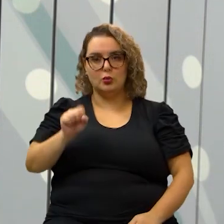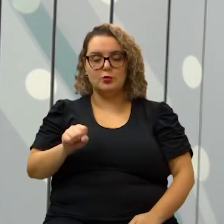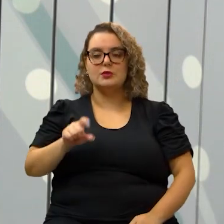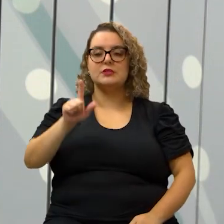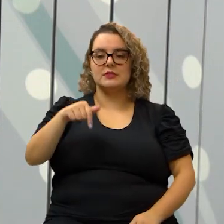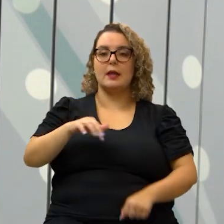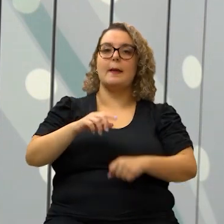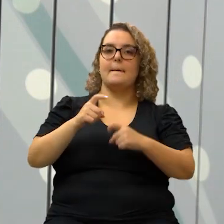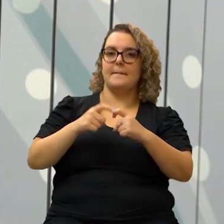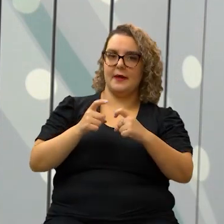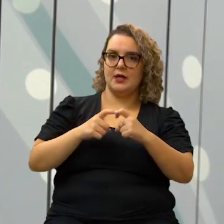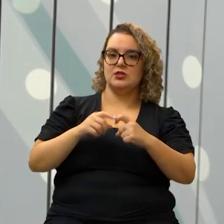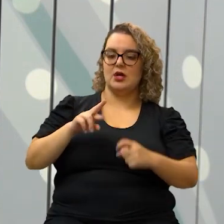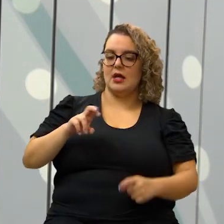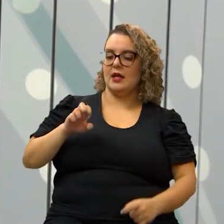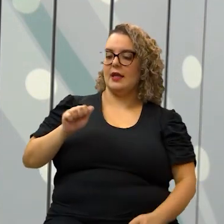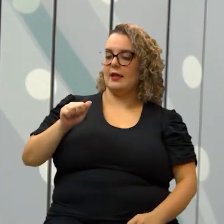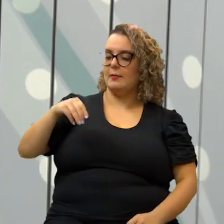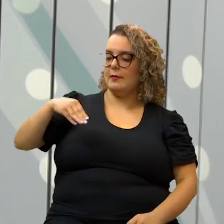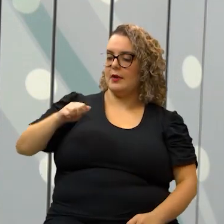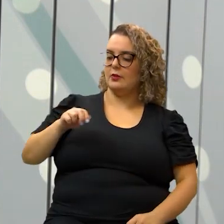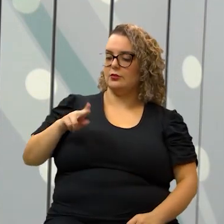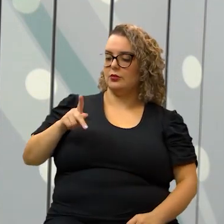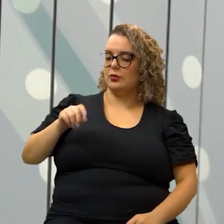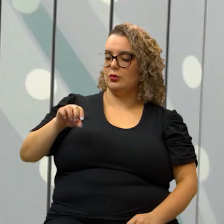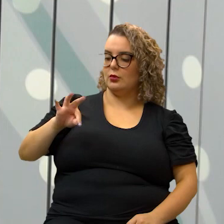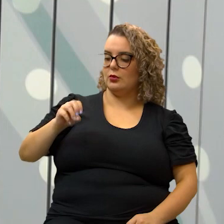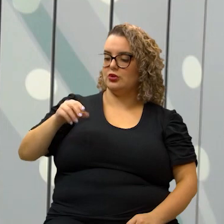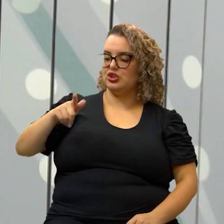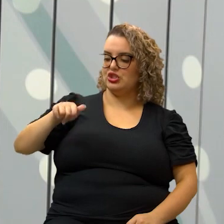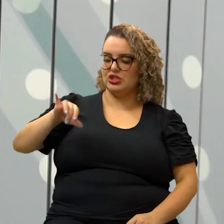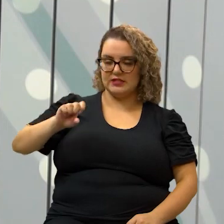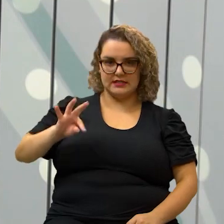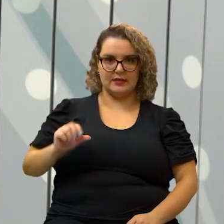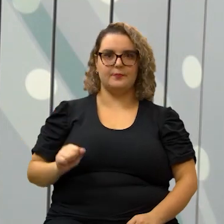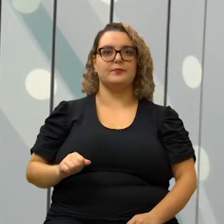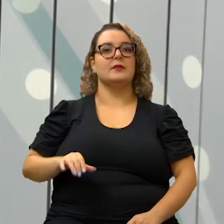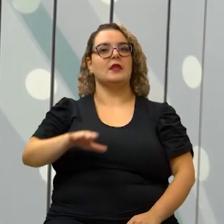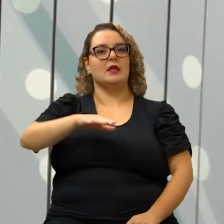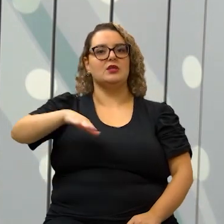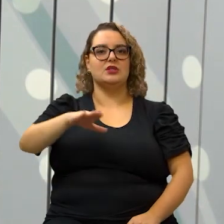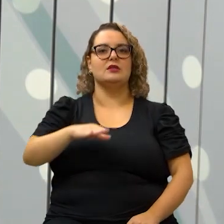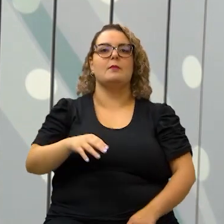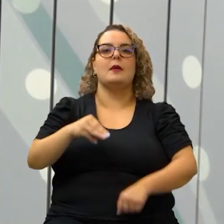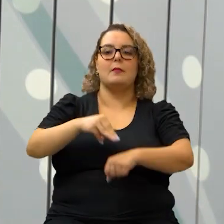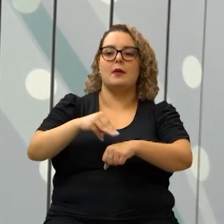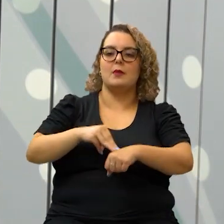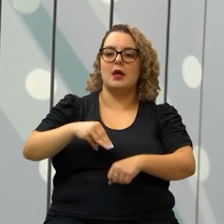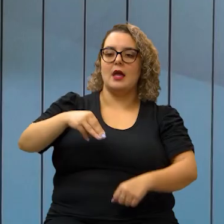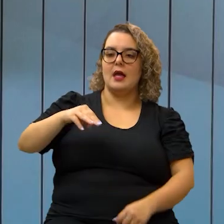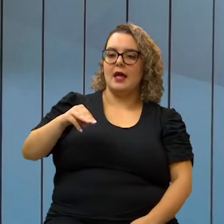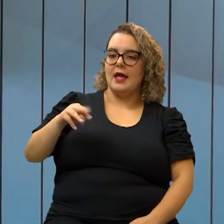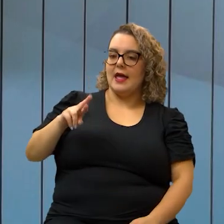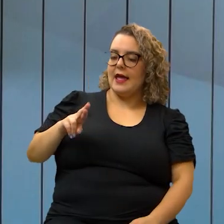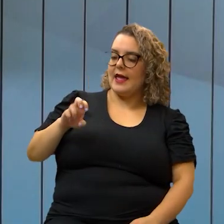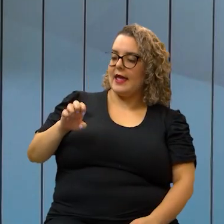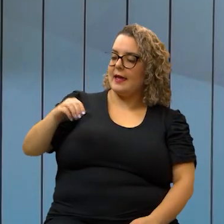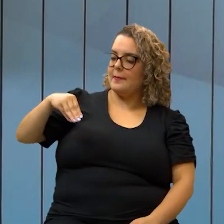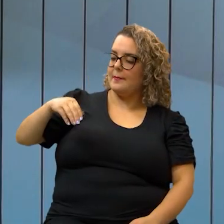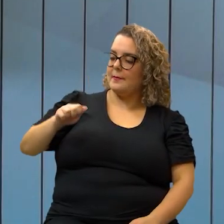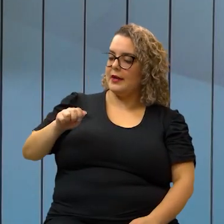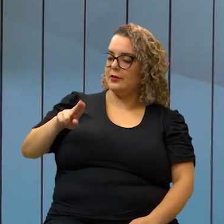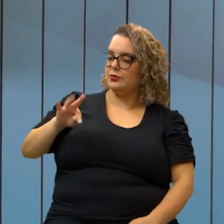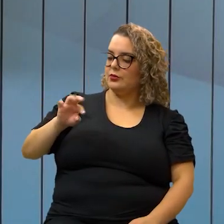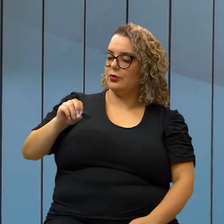que é reumatologista e também membro da Sociedade Paulista de Reumatologia. Doutora Gabriela,